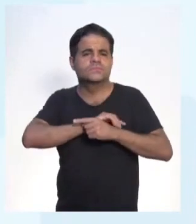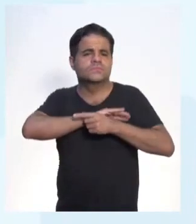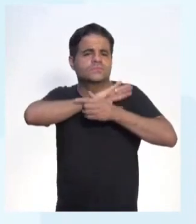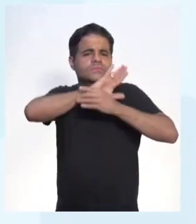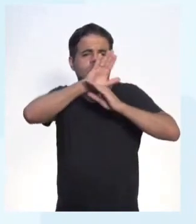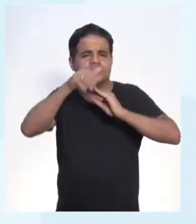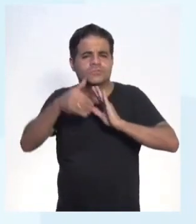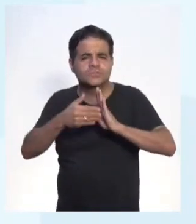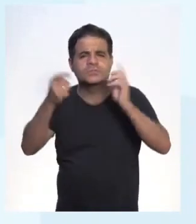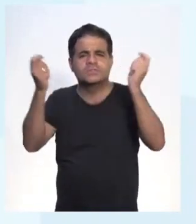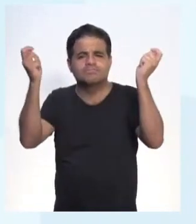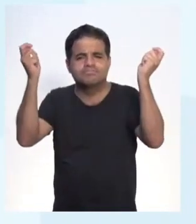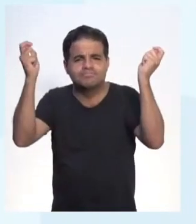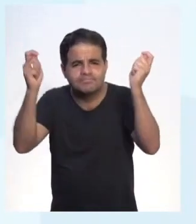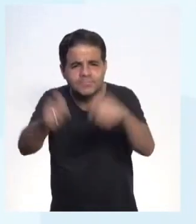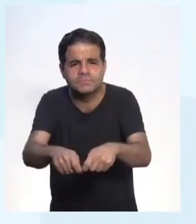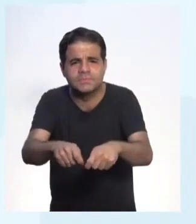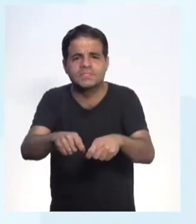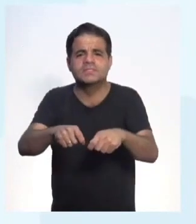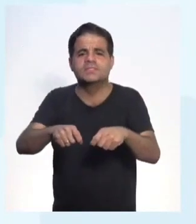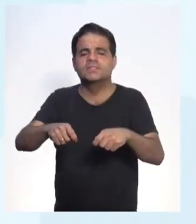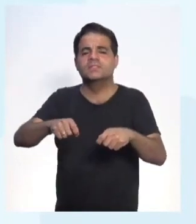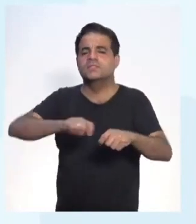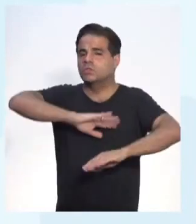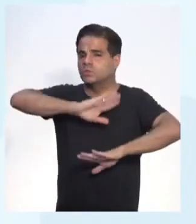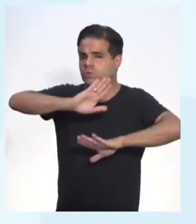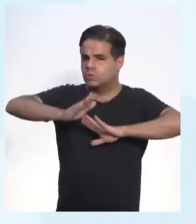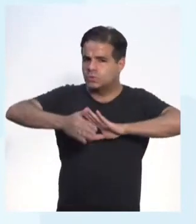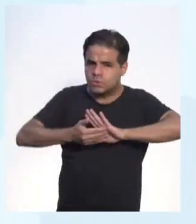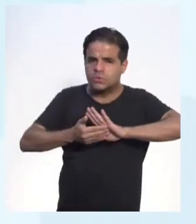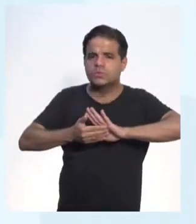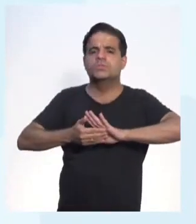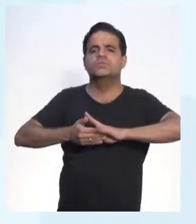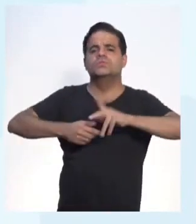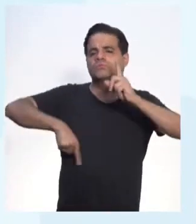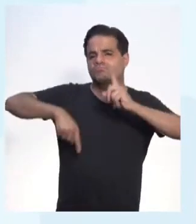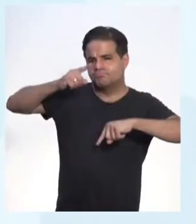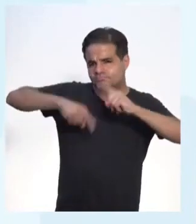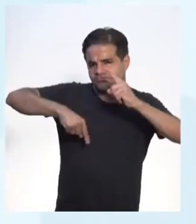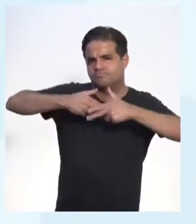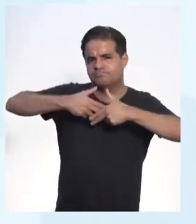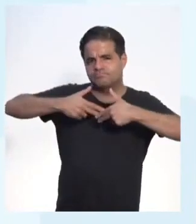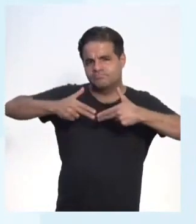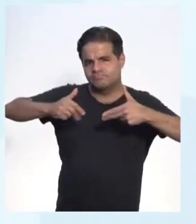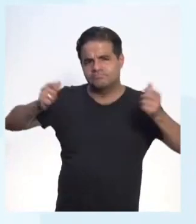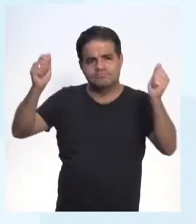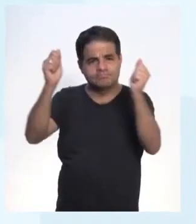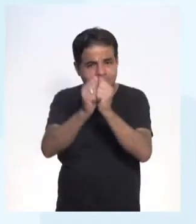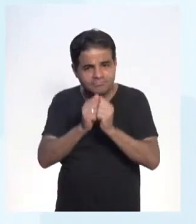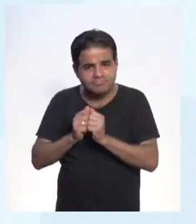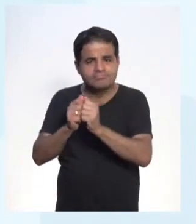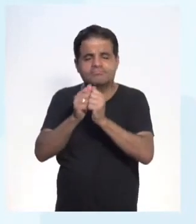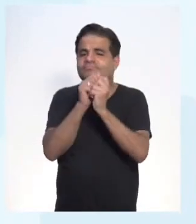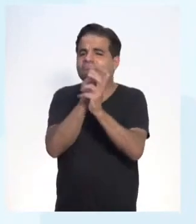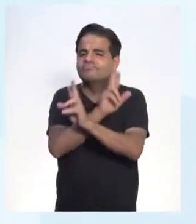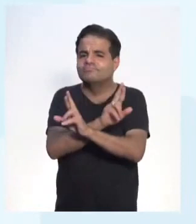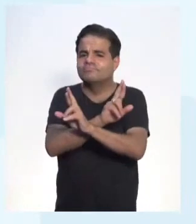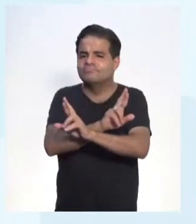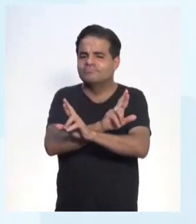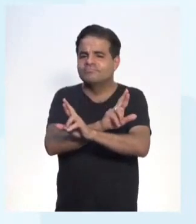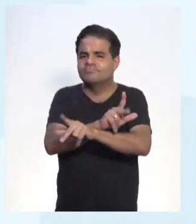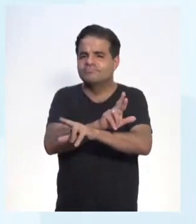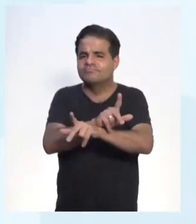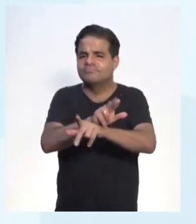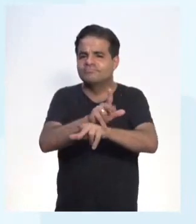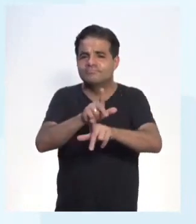as possibilidades entre todos os elementos de conjuntos